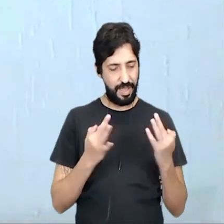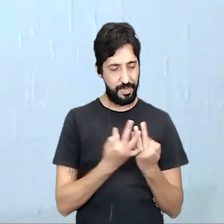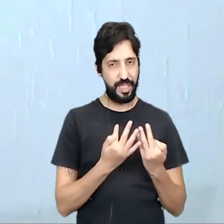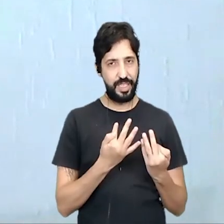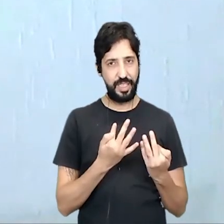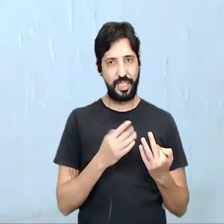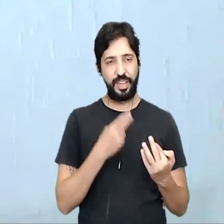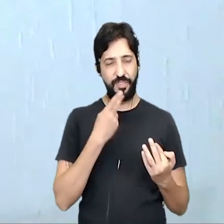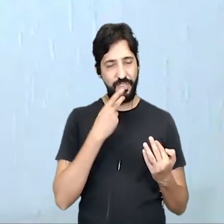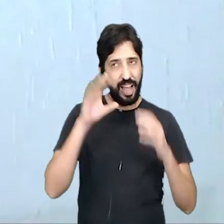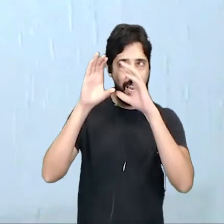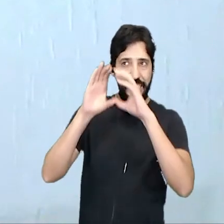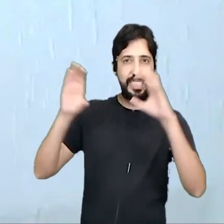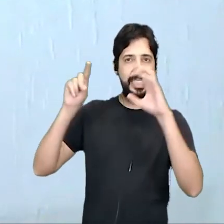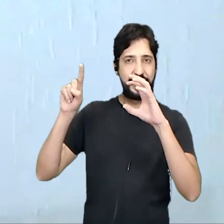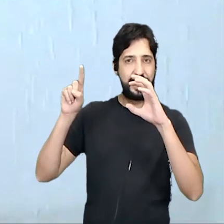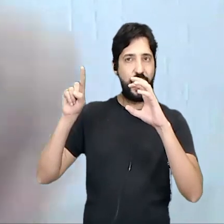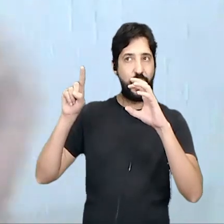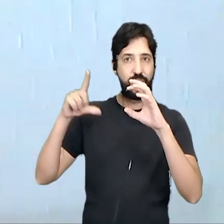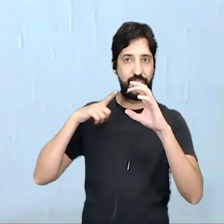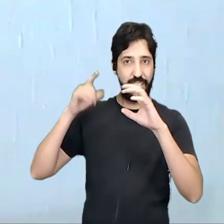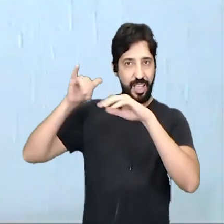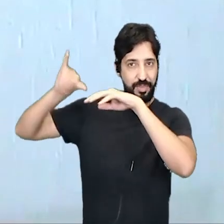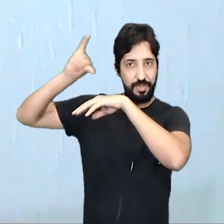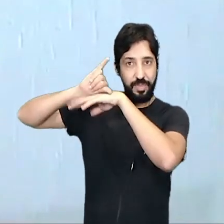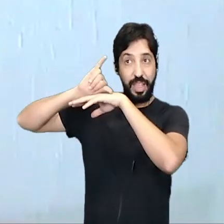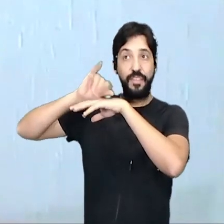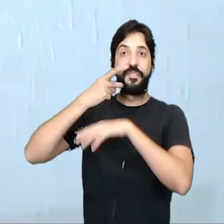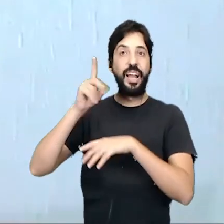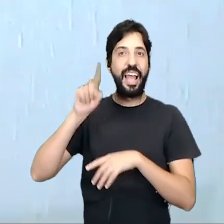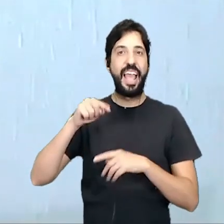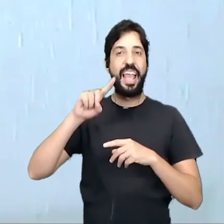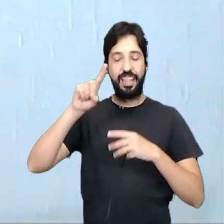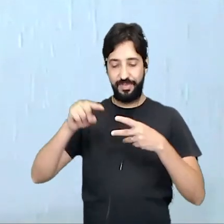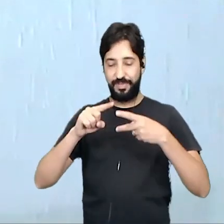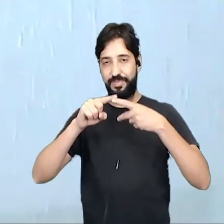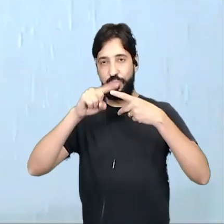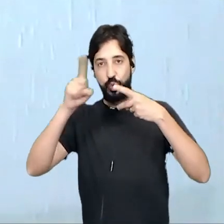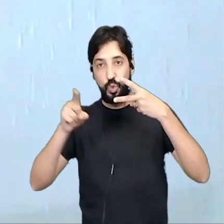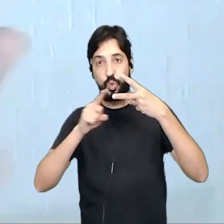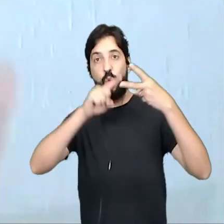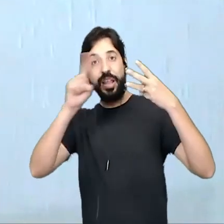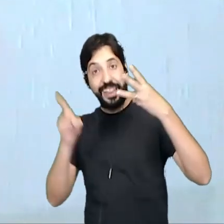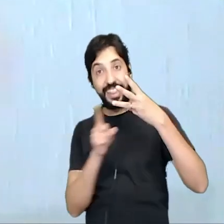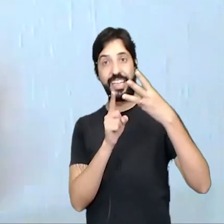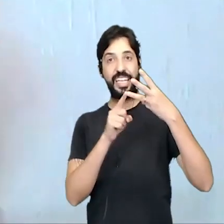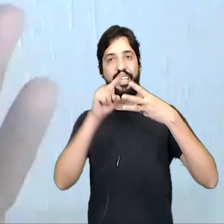Eu penso que quando os nossos parentes Yanomami falam que esse céu que está aí sobre a nossa cabeça já é a